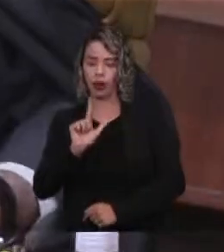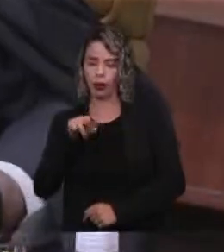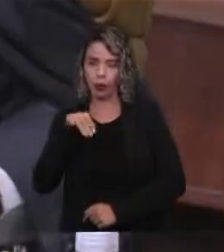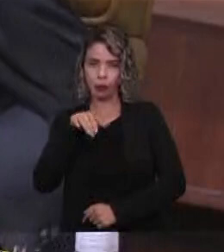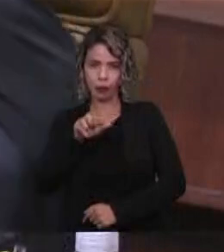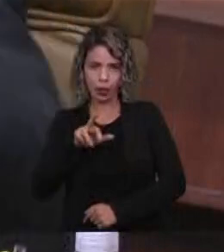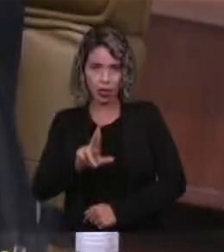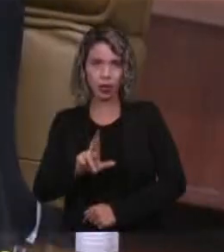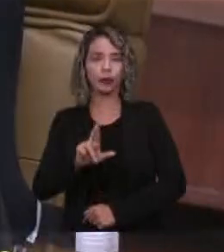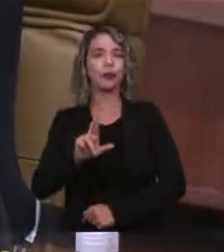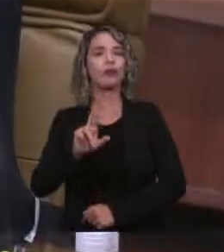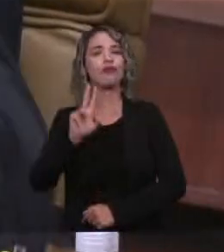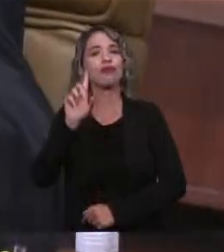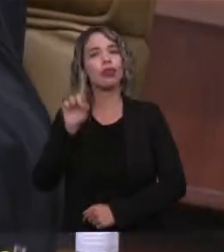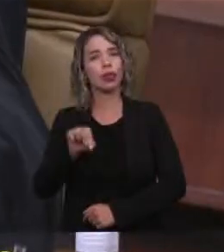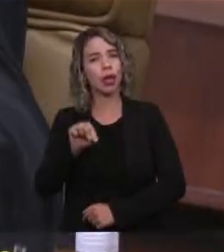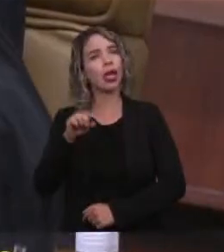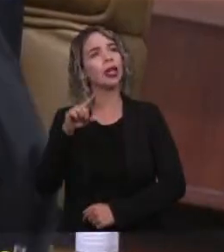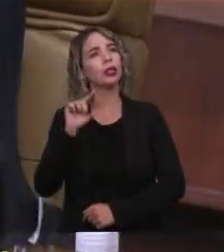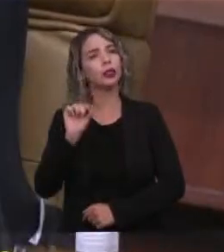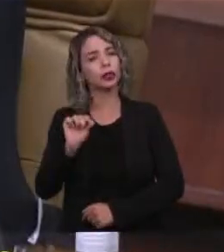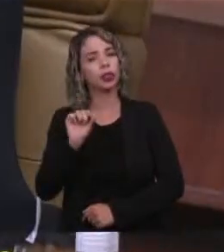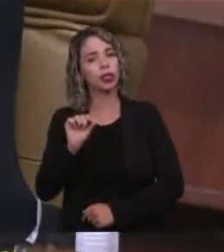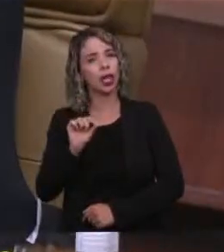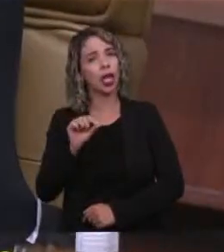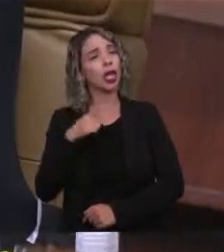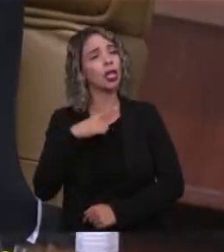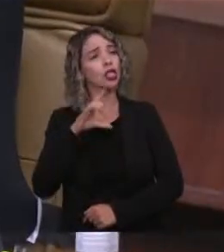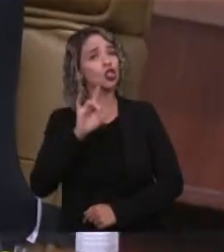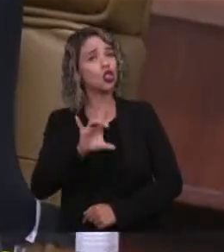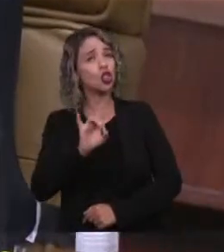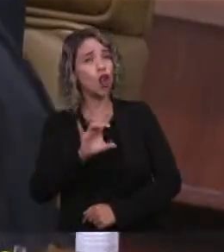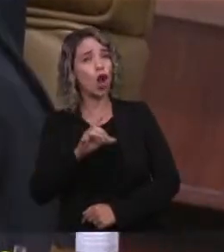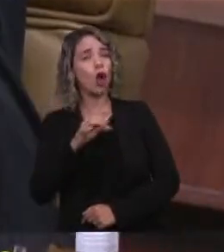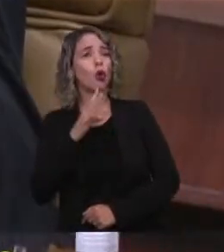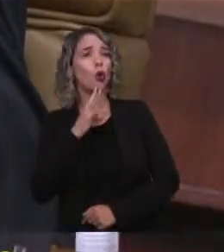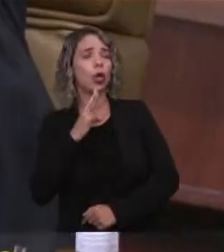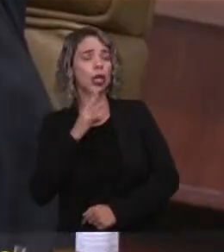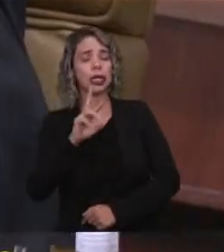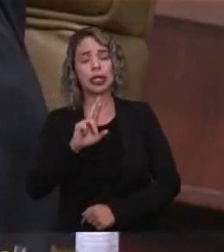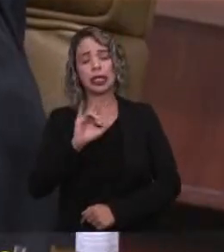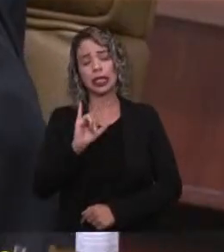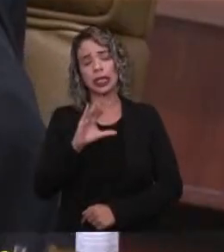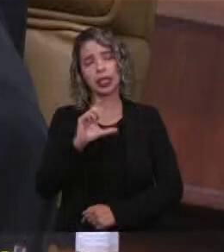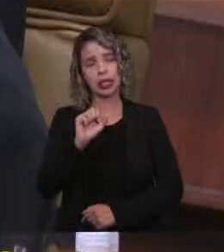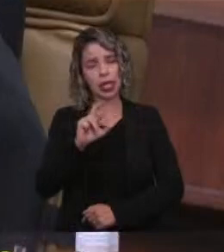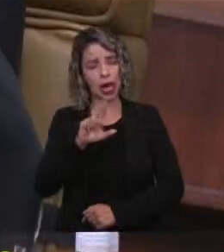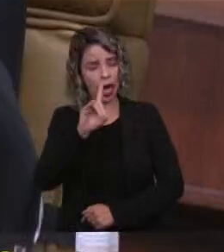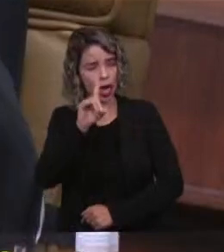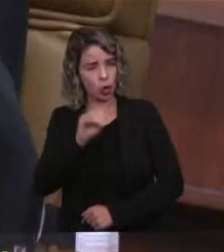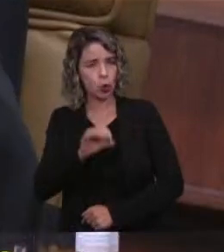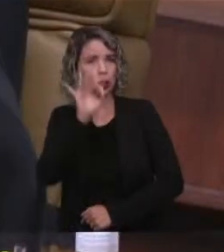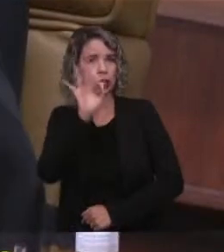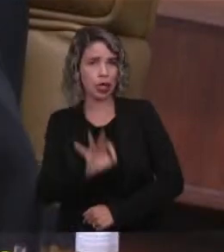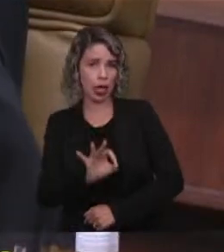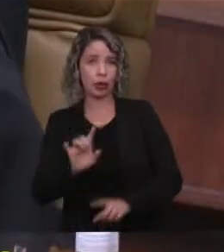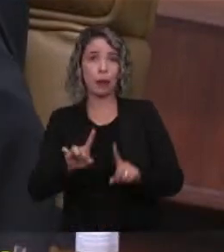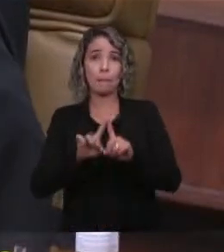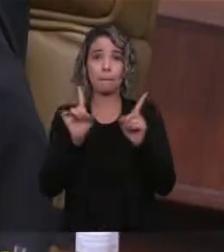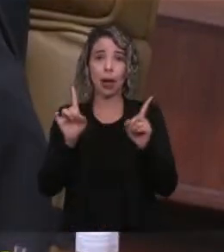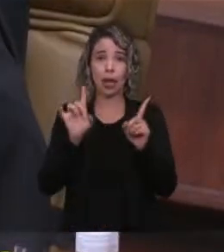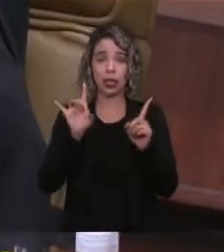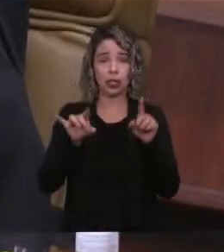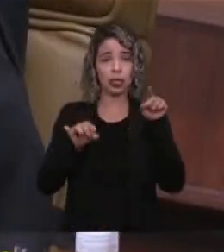ele reforça as declarações do senhor Ricardo Pessoa. Mas ainda assim, não apenas